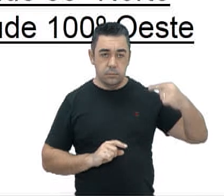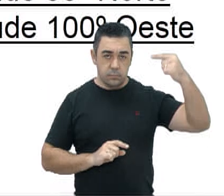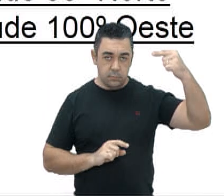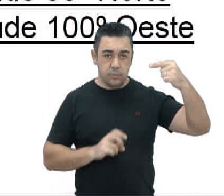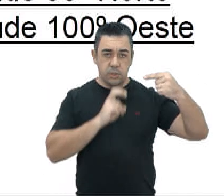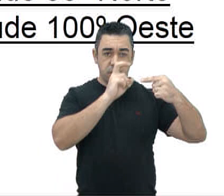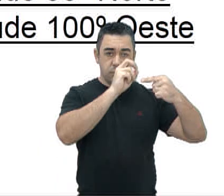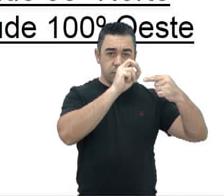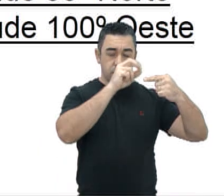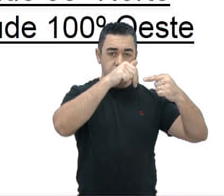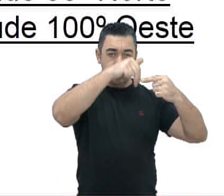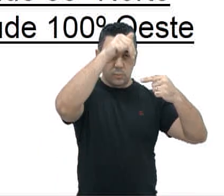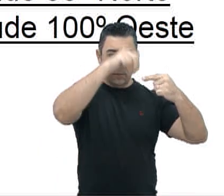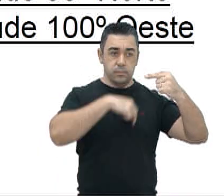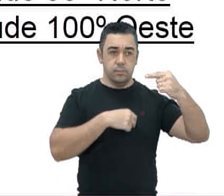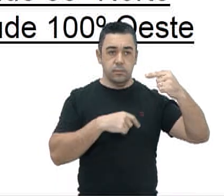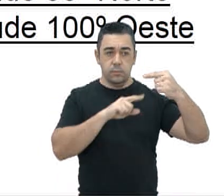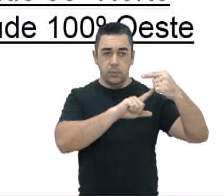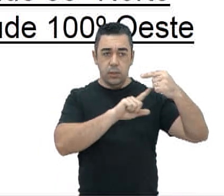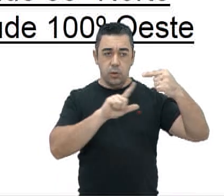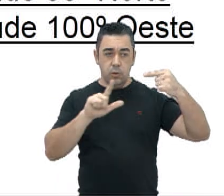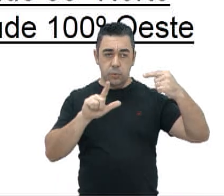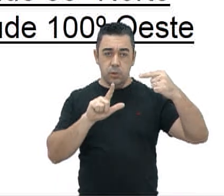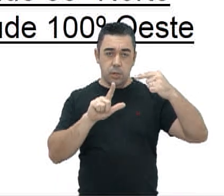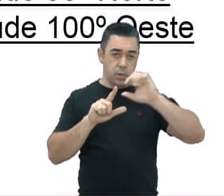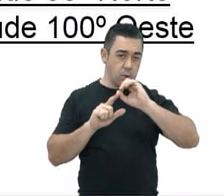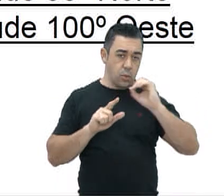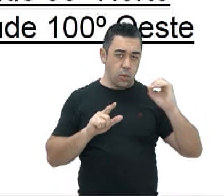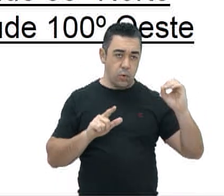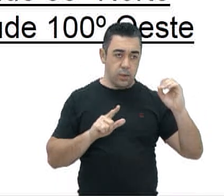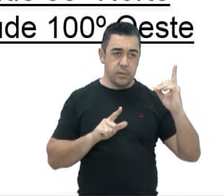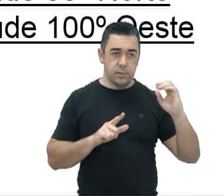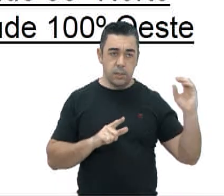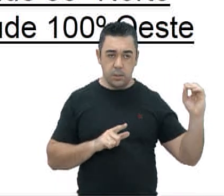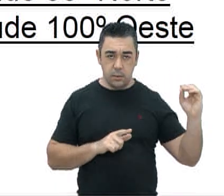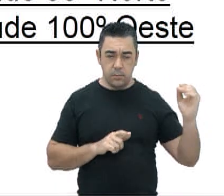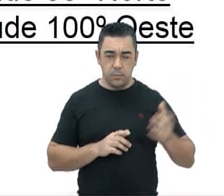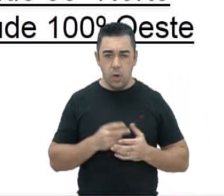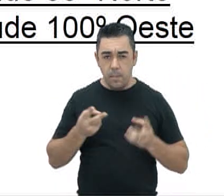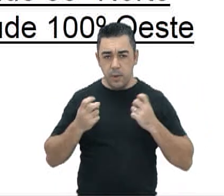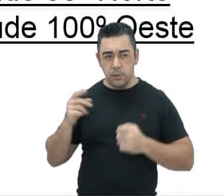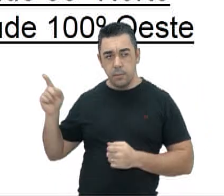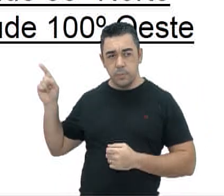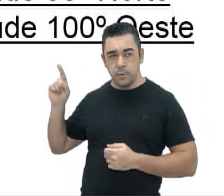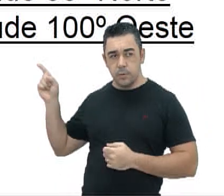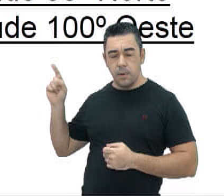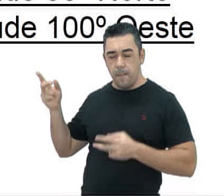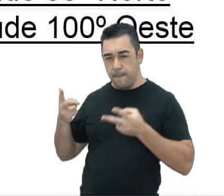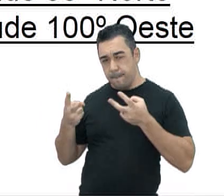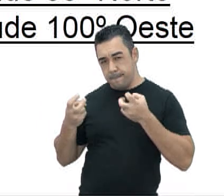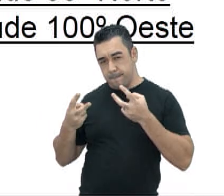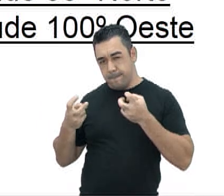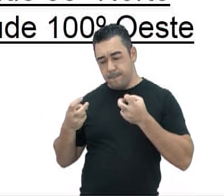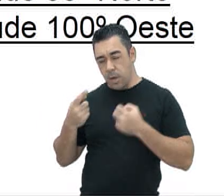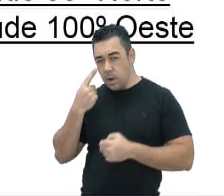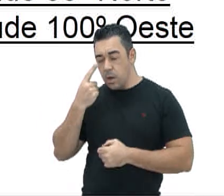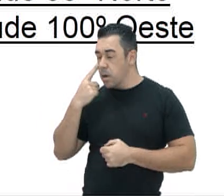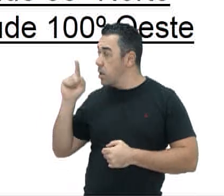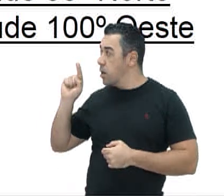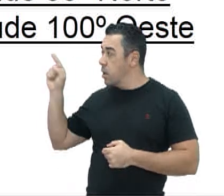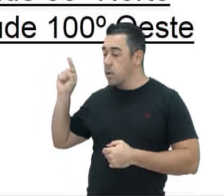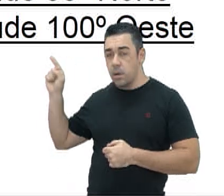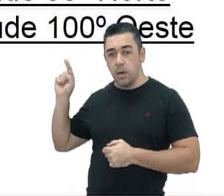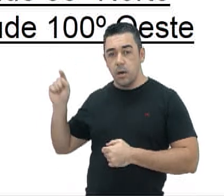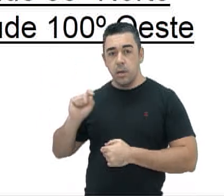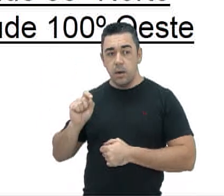graus norte e longitude 100 graus leste. Dá uma olhadinha com bastante atenção. Observe